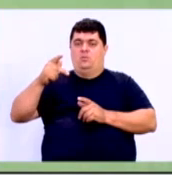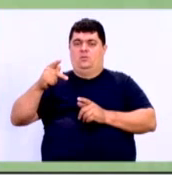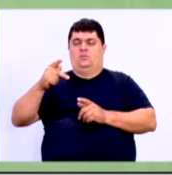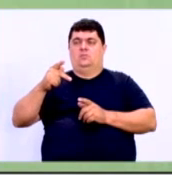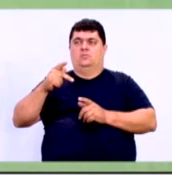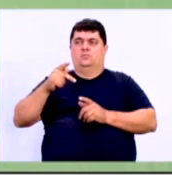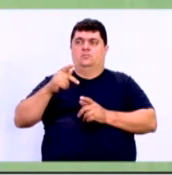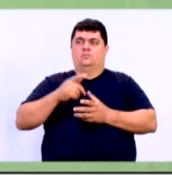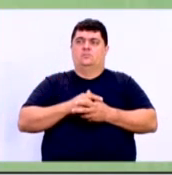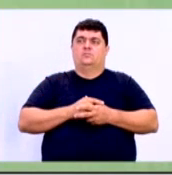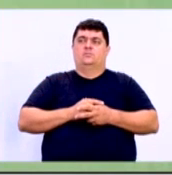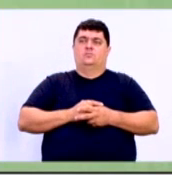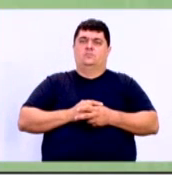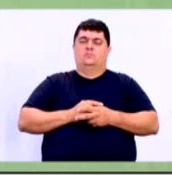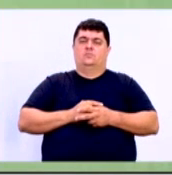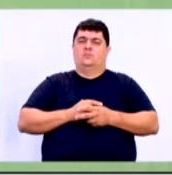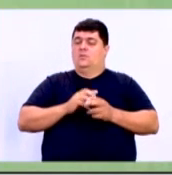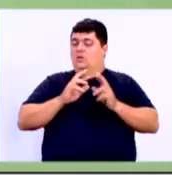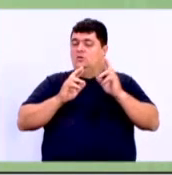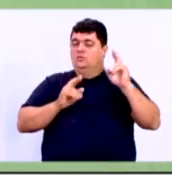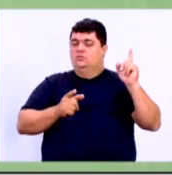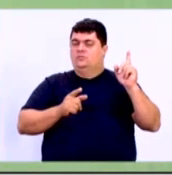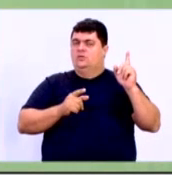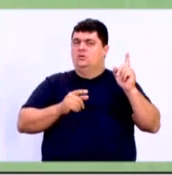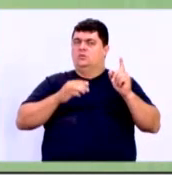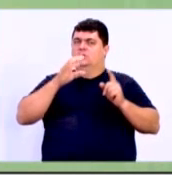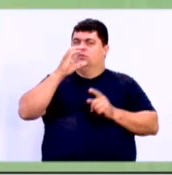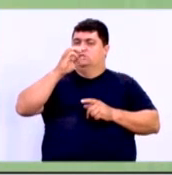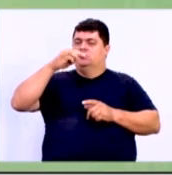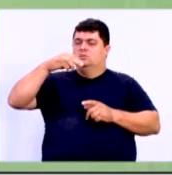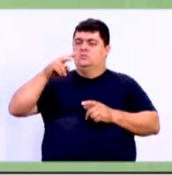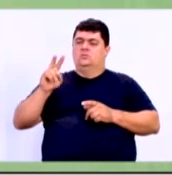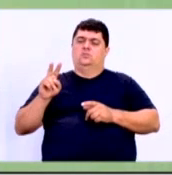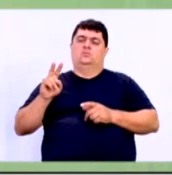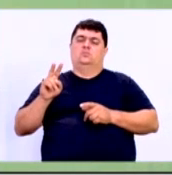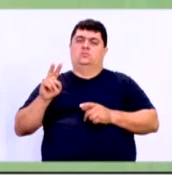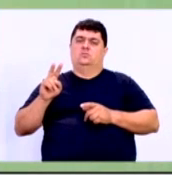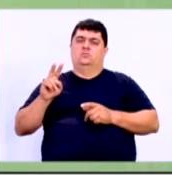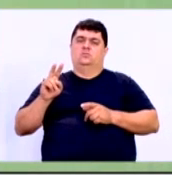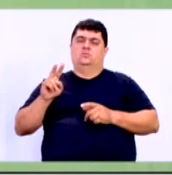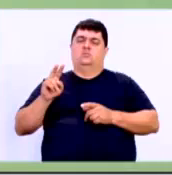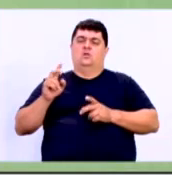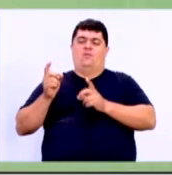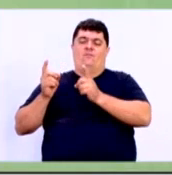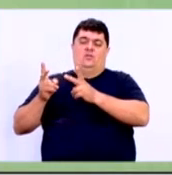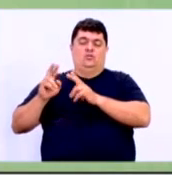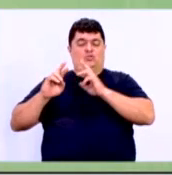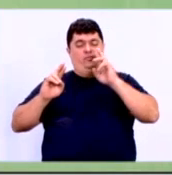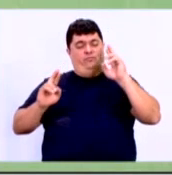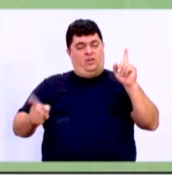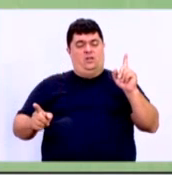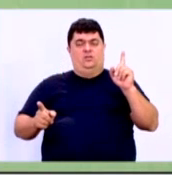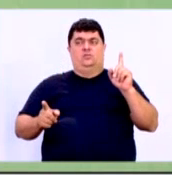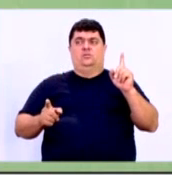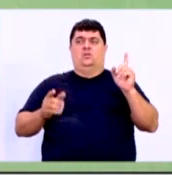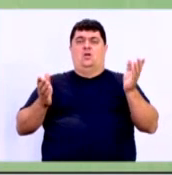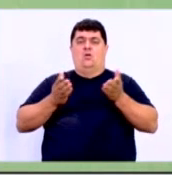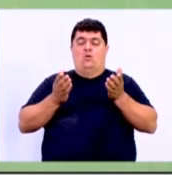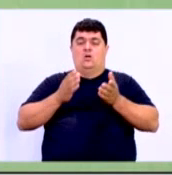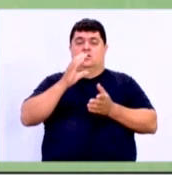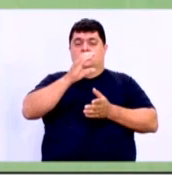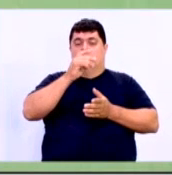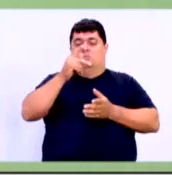custo do produto produzido. Diferente da aula passada, que a gente viu o custo da mercadoria vendida, aqui nós estamos vendo